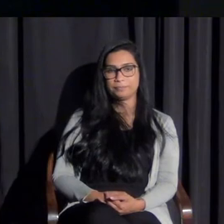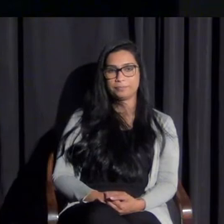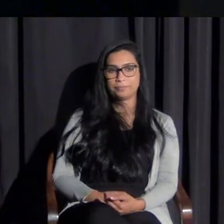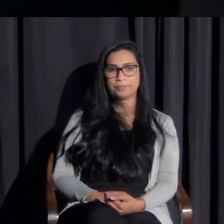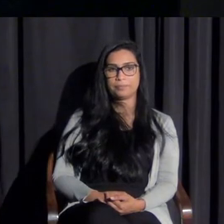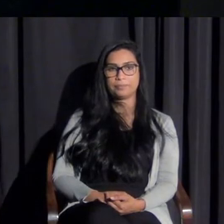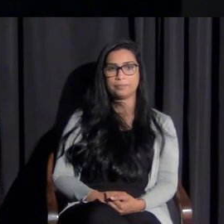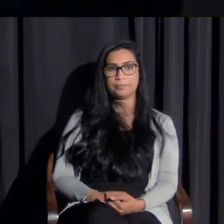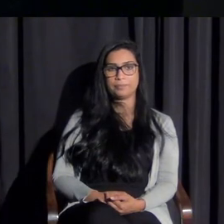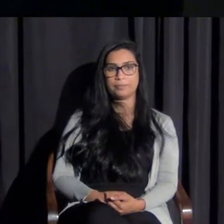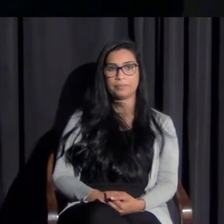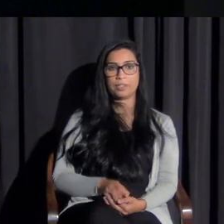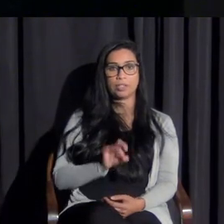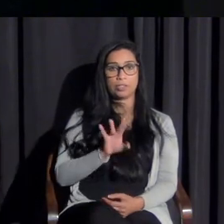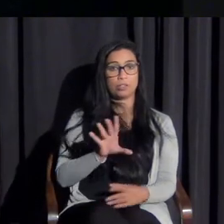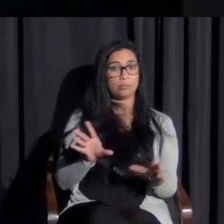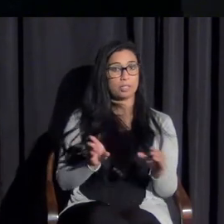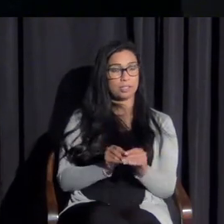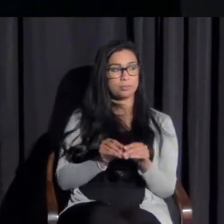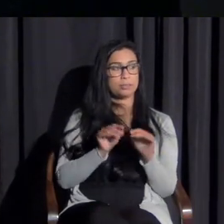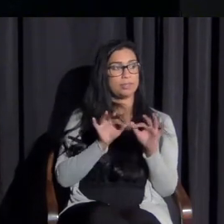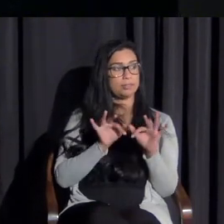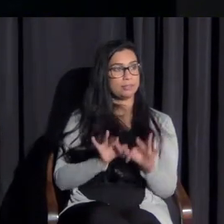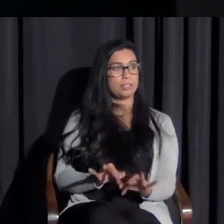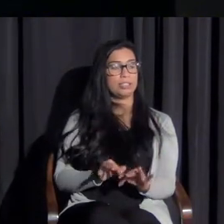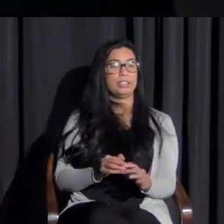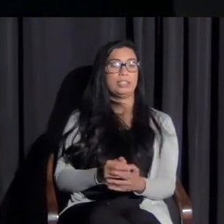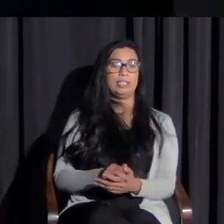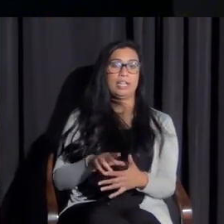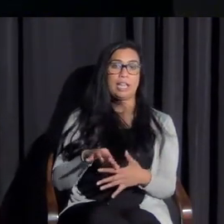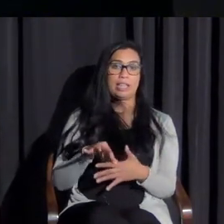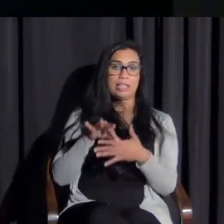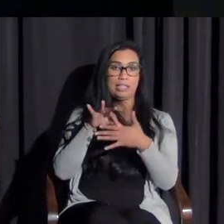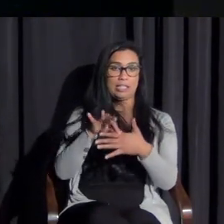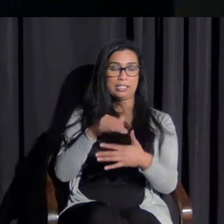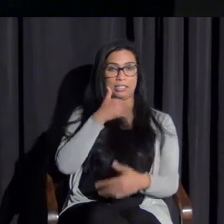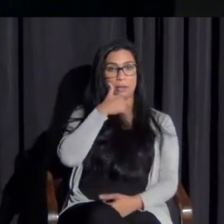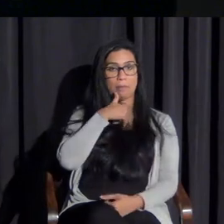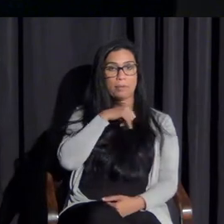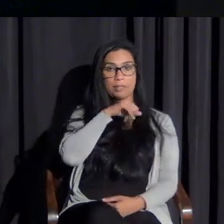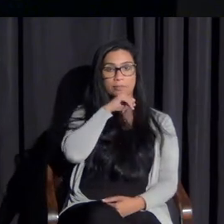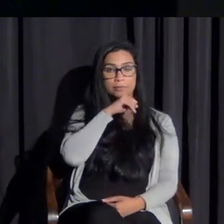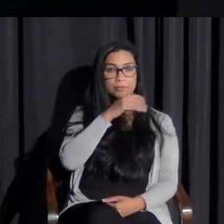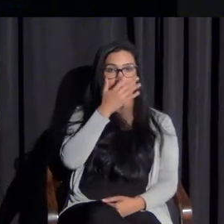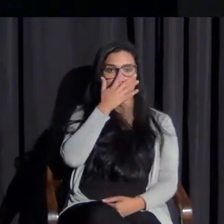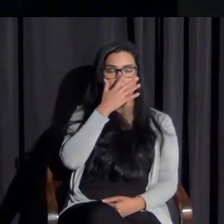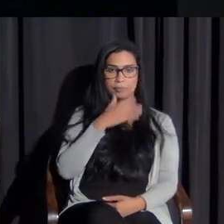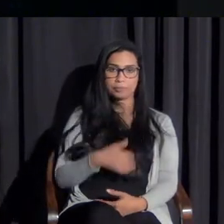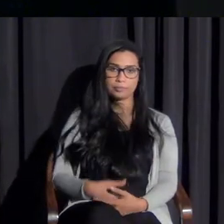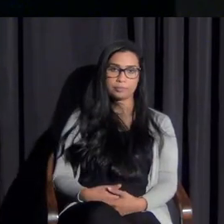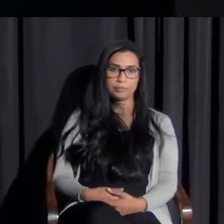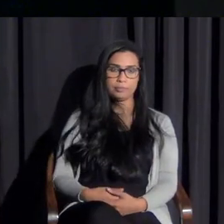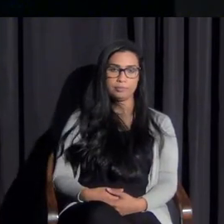só para encerrar também, de uma das lideranças também, mãe da,